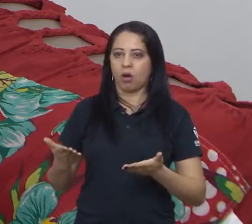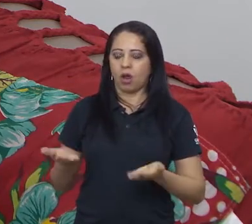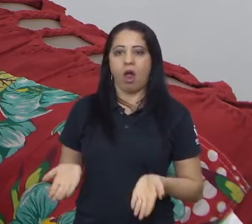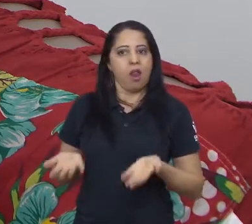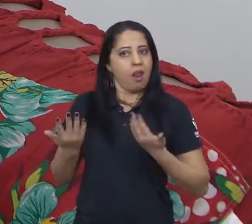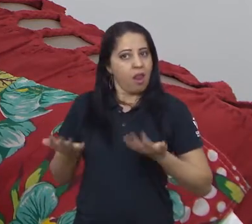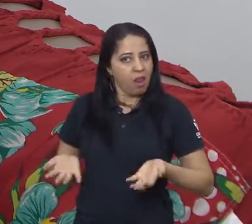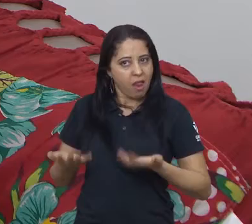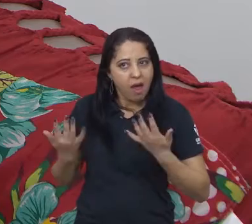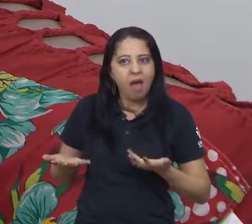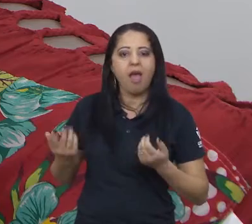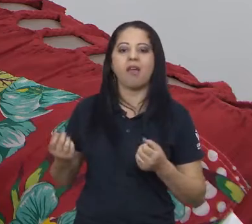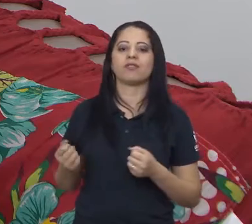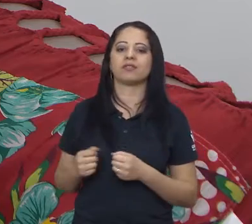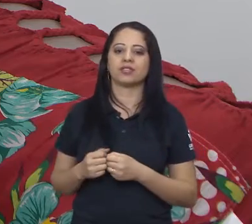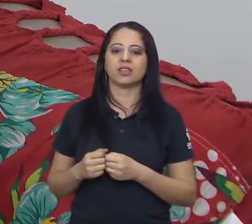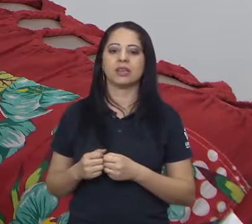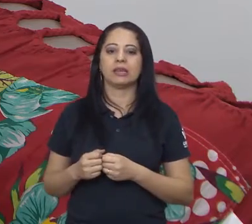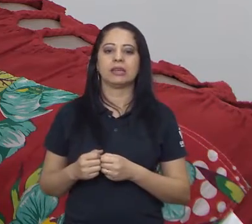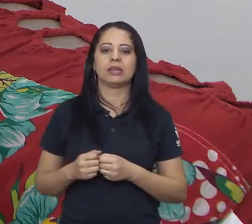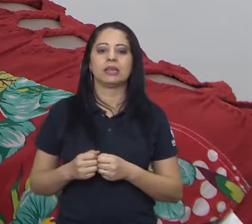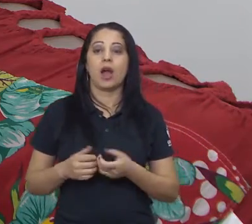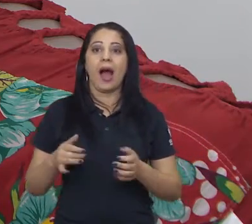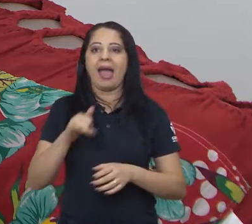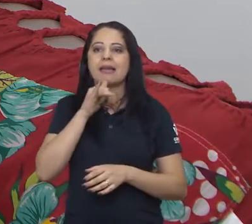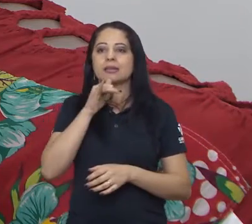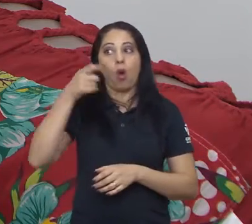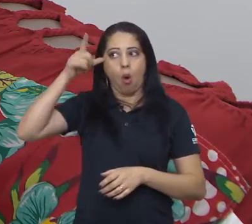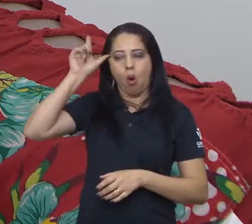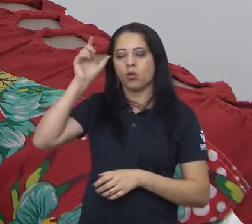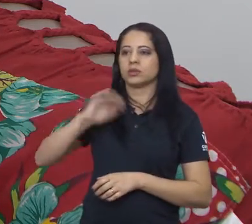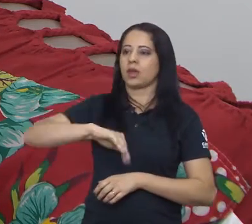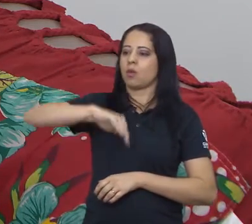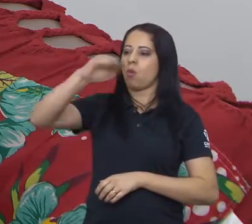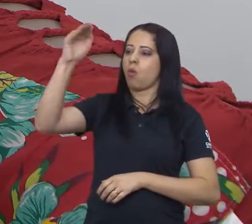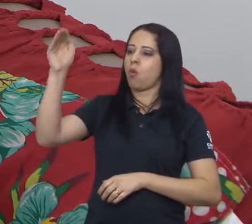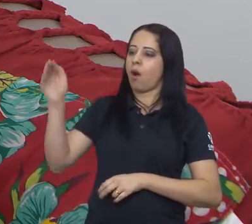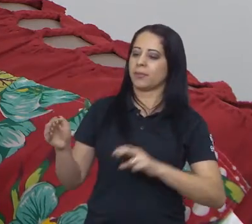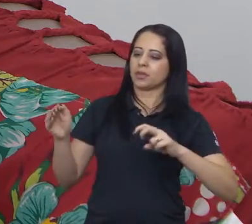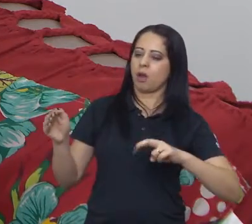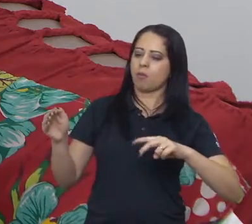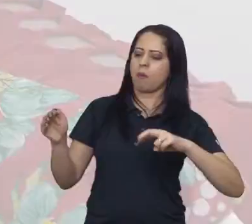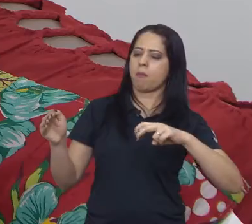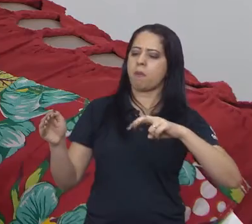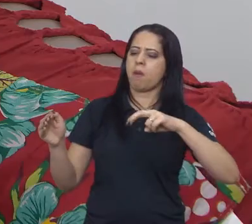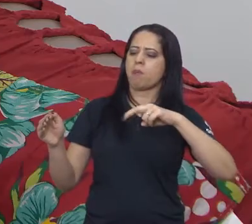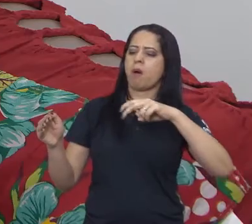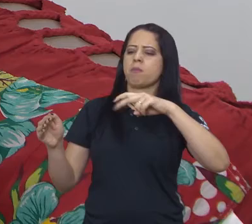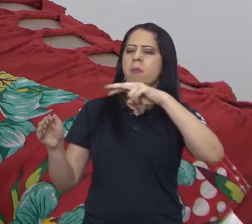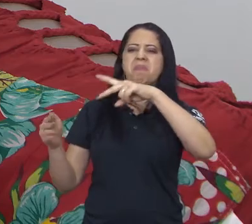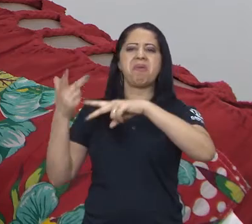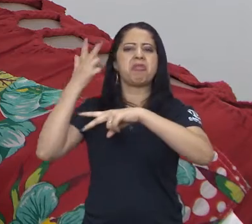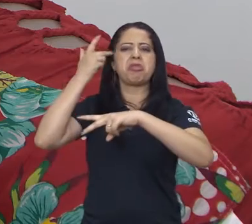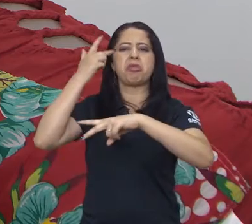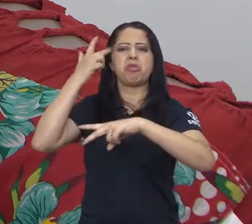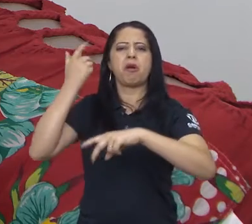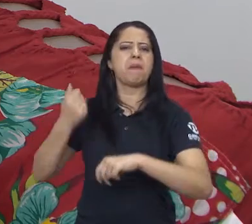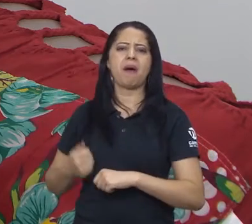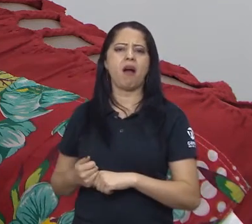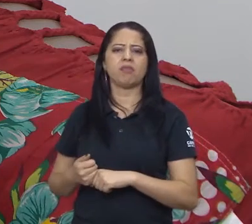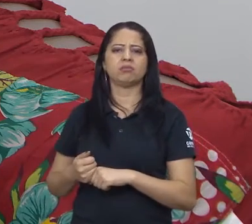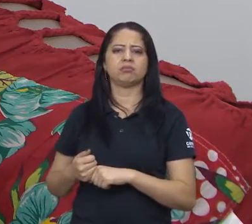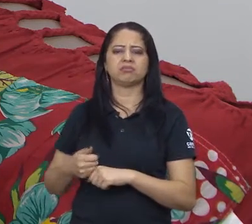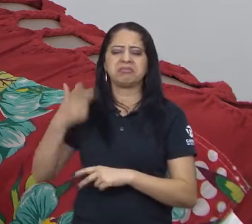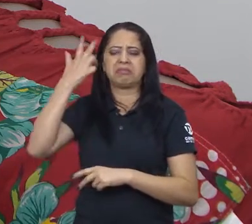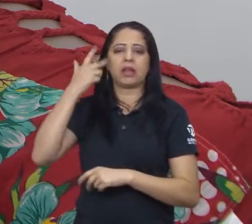né tal faz umas coisas igual ontem F subi lá o morro lá andando lá na em Caraguá lá morro subim tranquilo Se eu tivesse